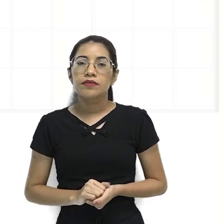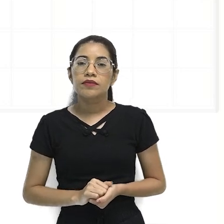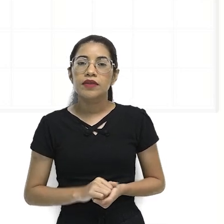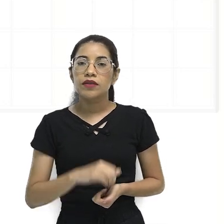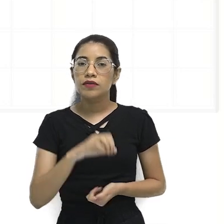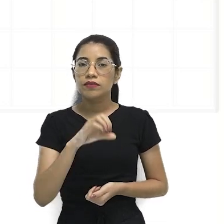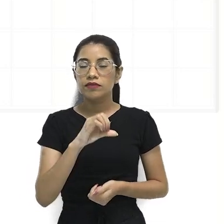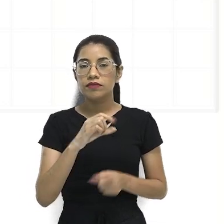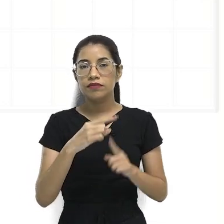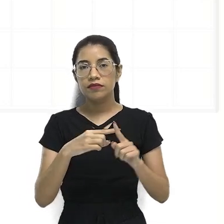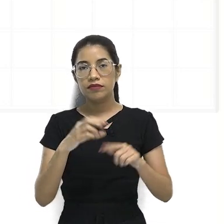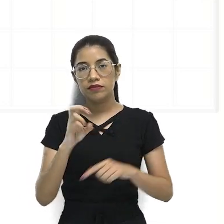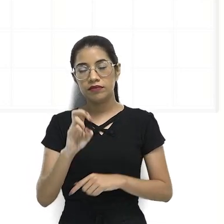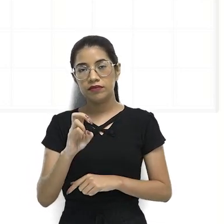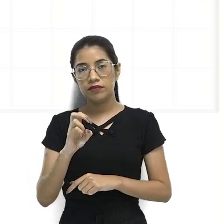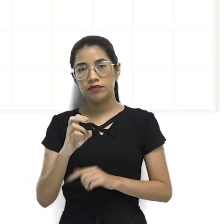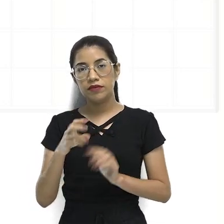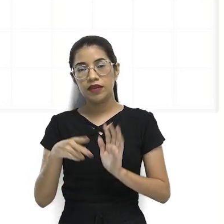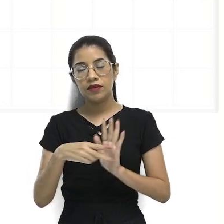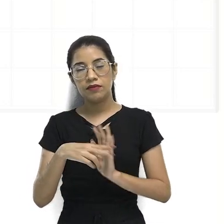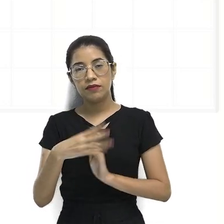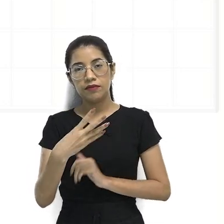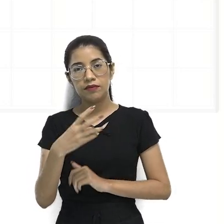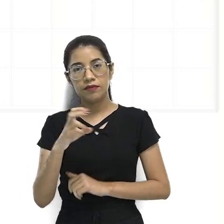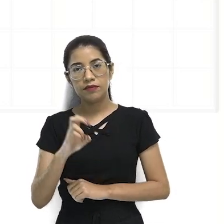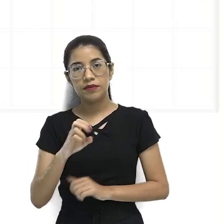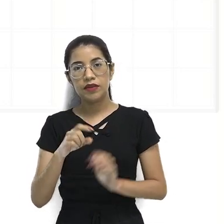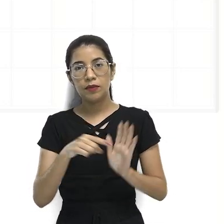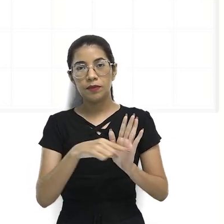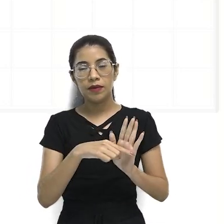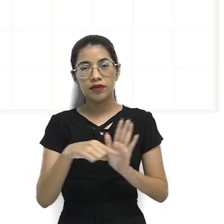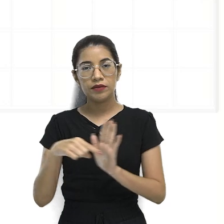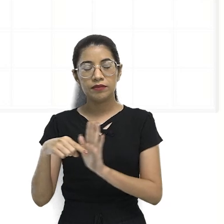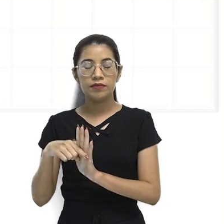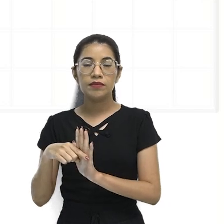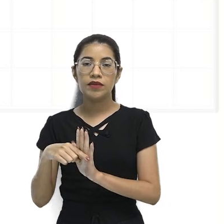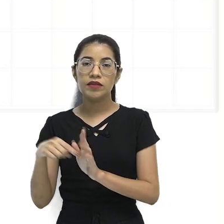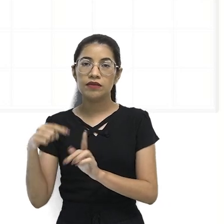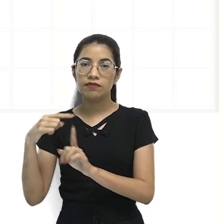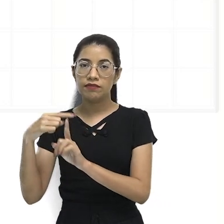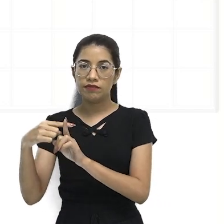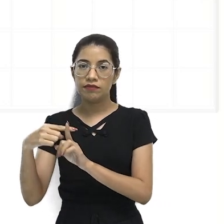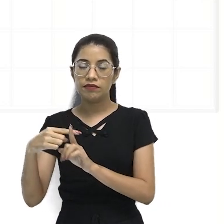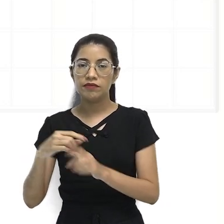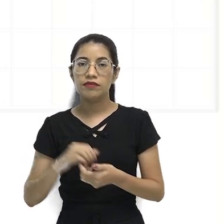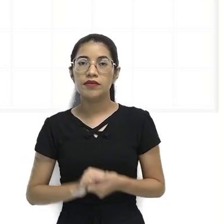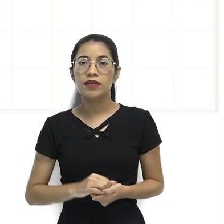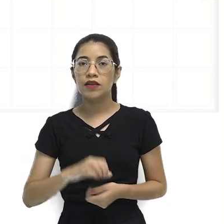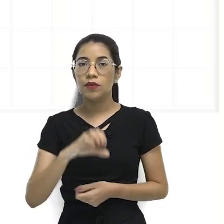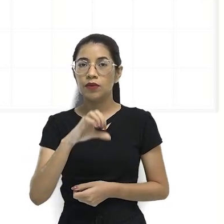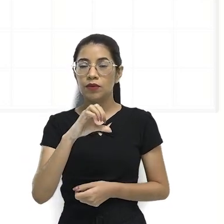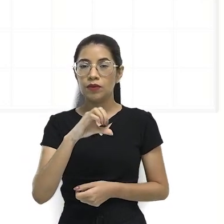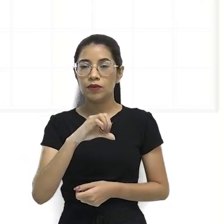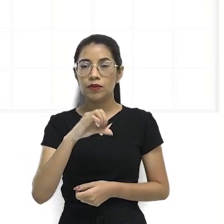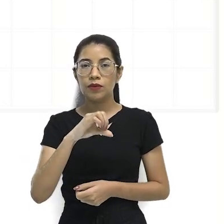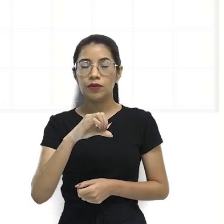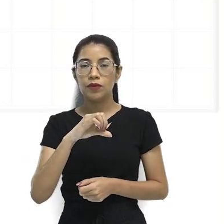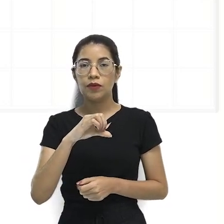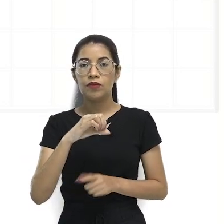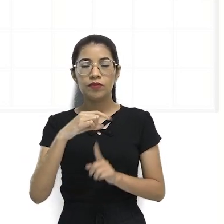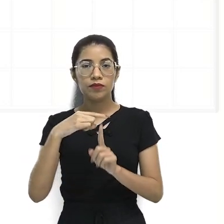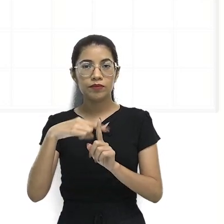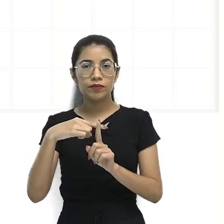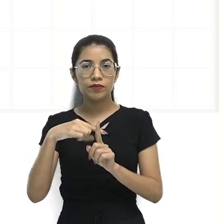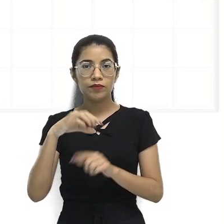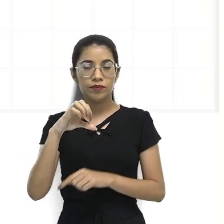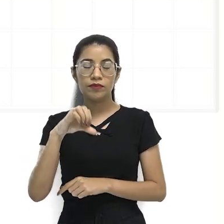9 vezes 5, 45. Fazendo o jogo de sinal, menos vezes menos dá mais. Então esse 9 ele é um 9